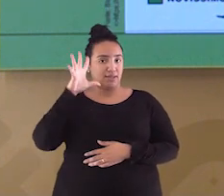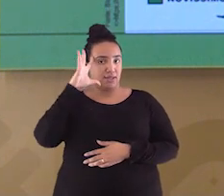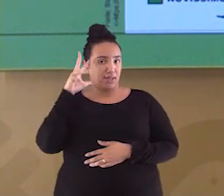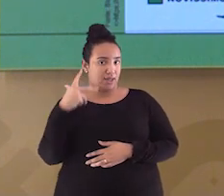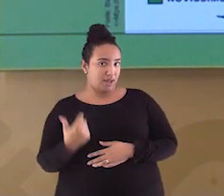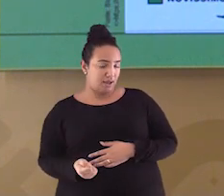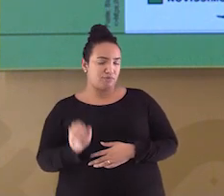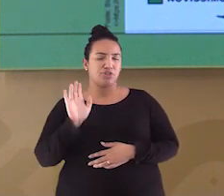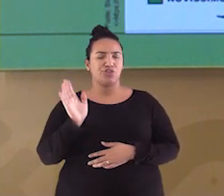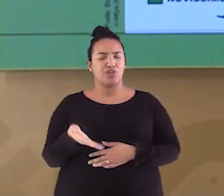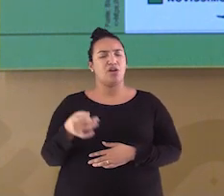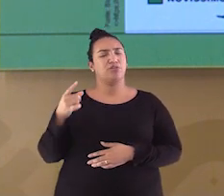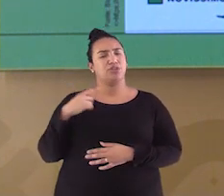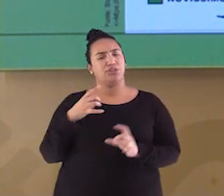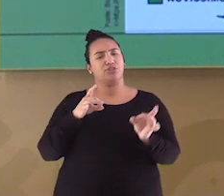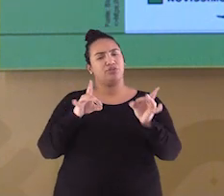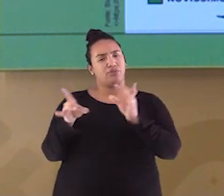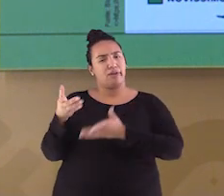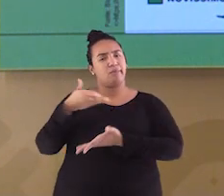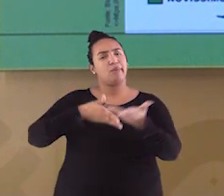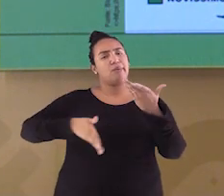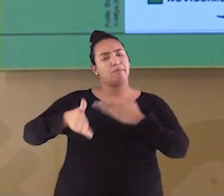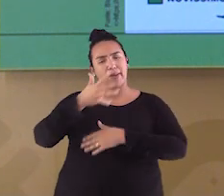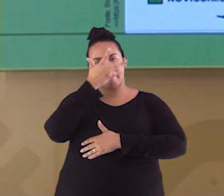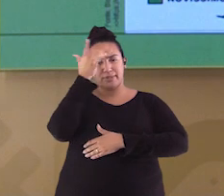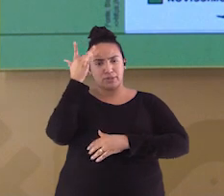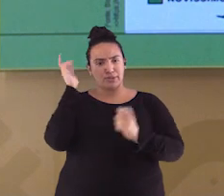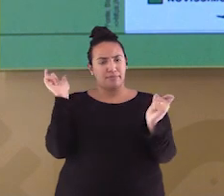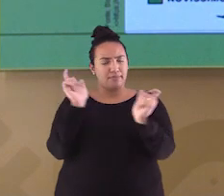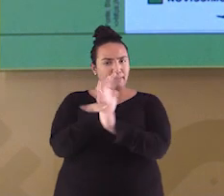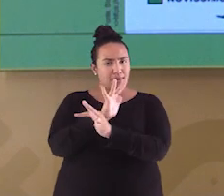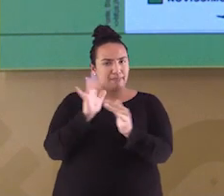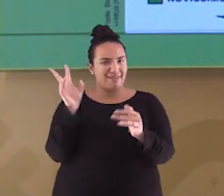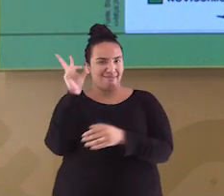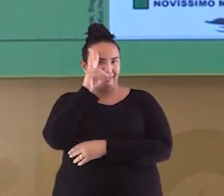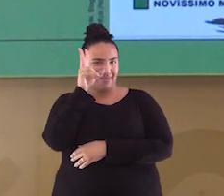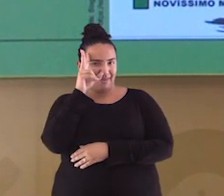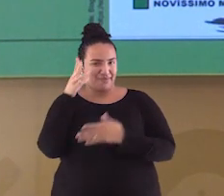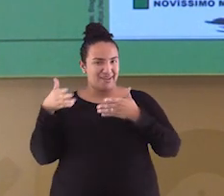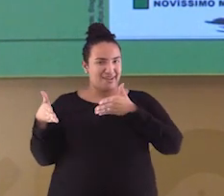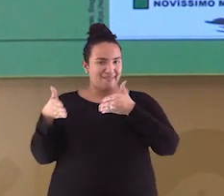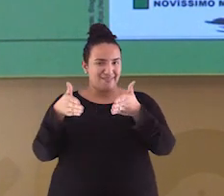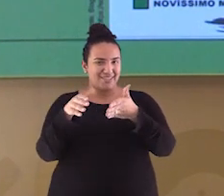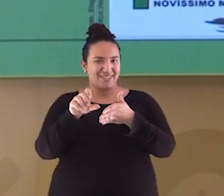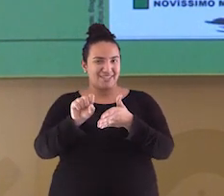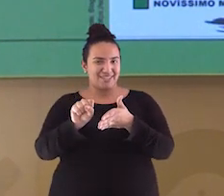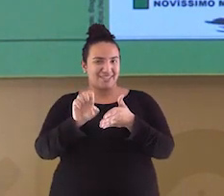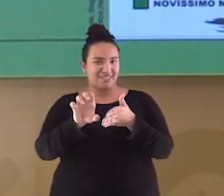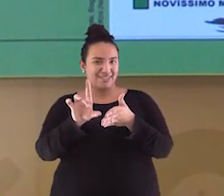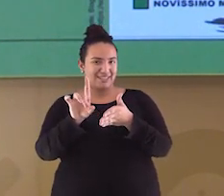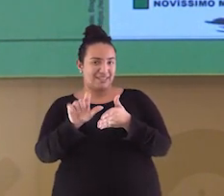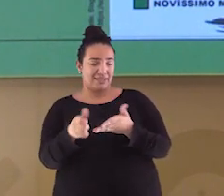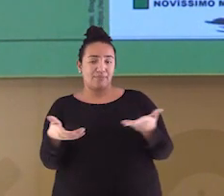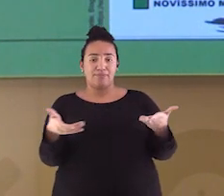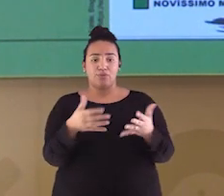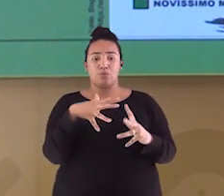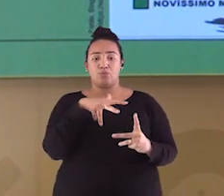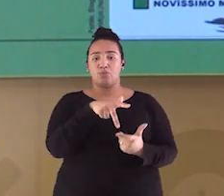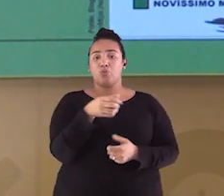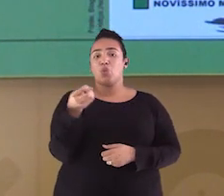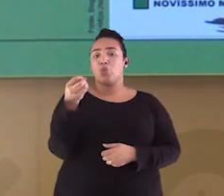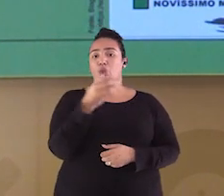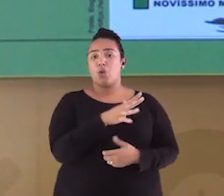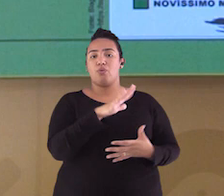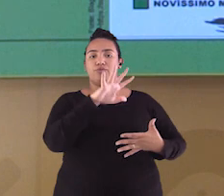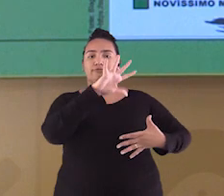relações de comércio e fluxo de pessoas, como vimos na Rota da Seda. E como Novo Mundo, o continente